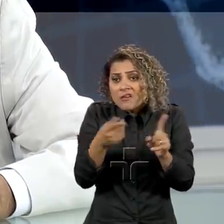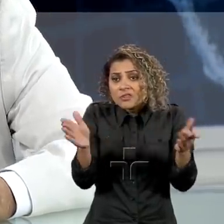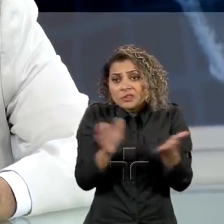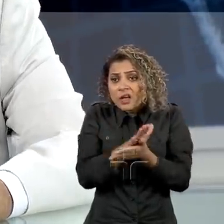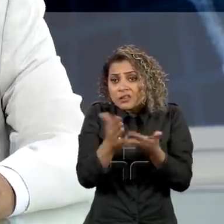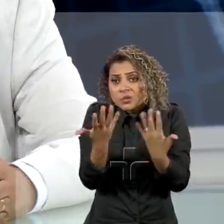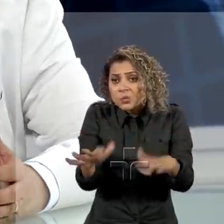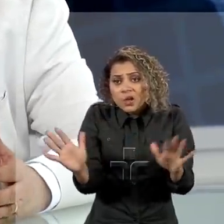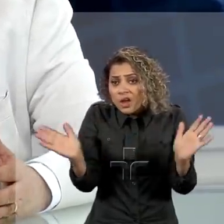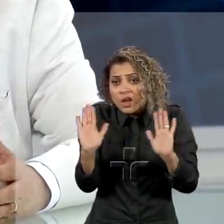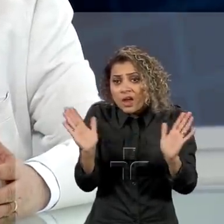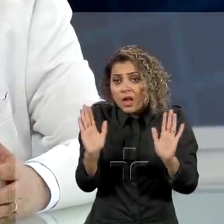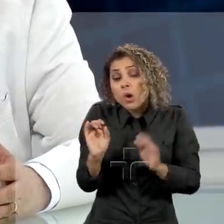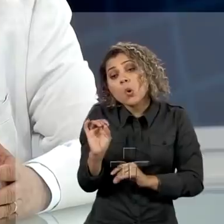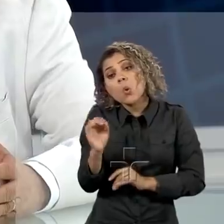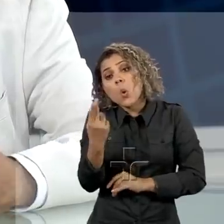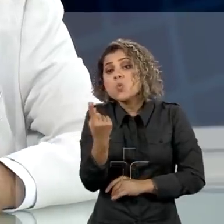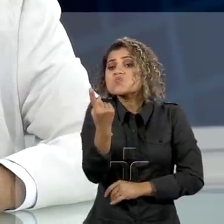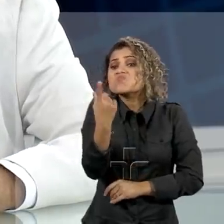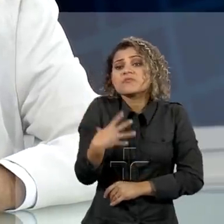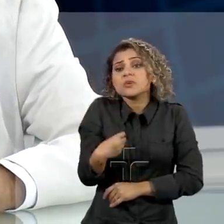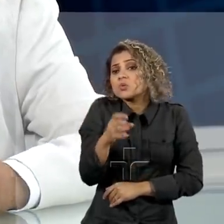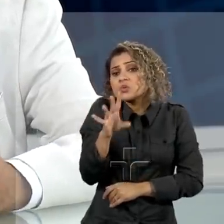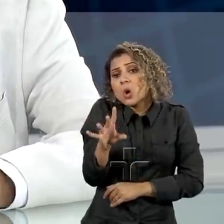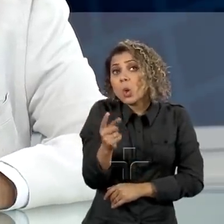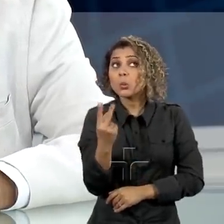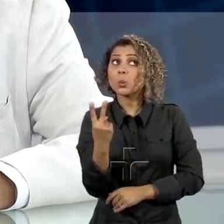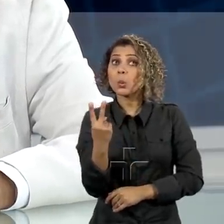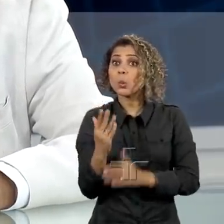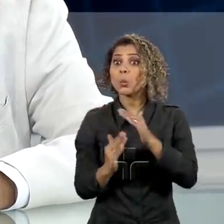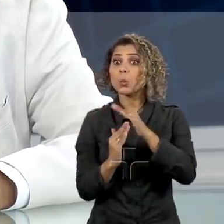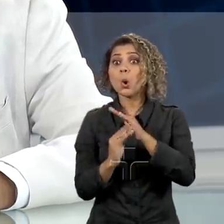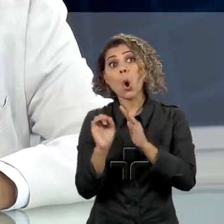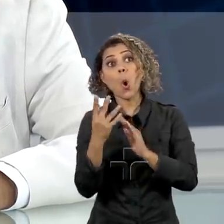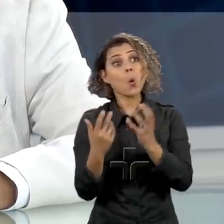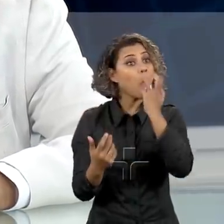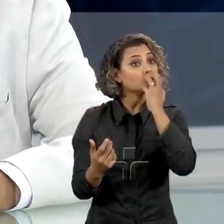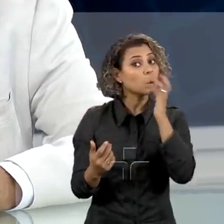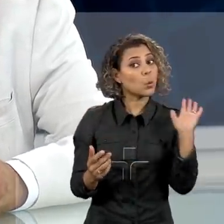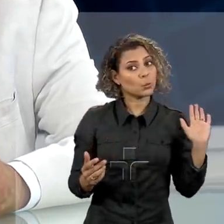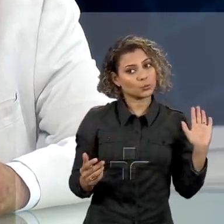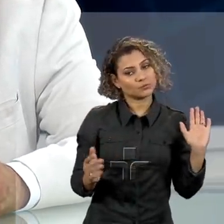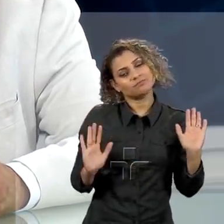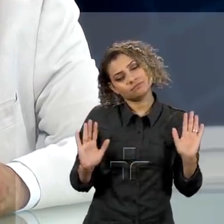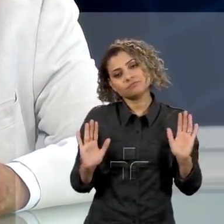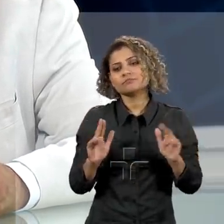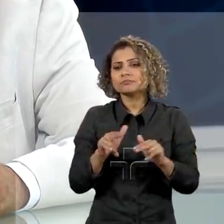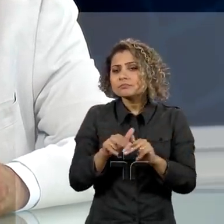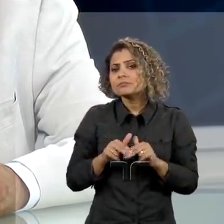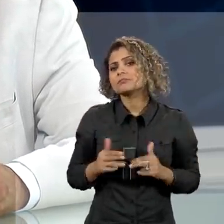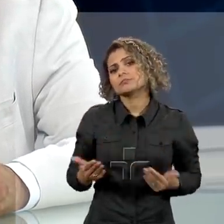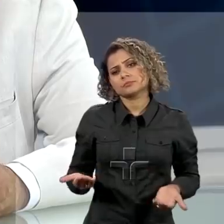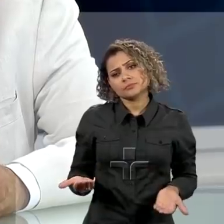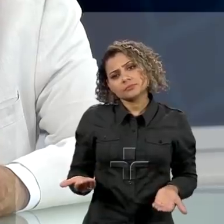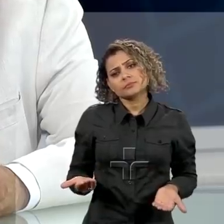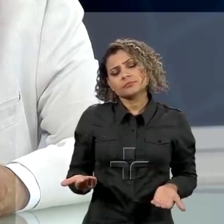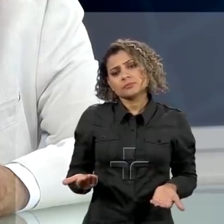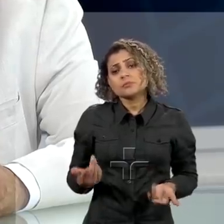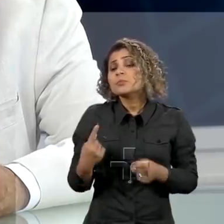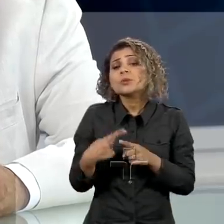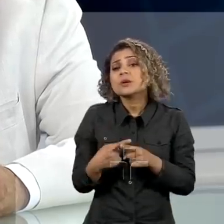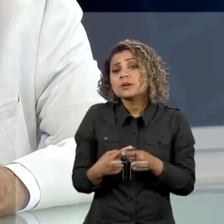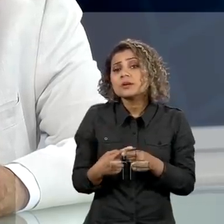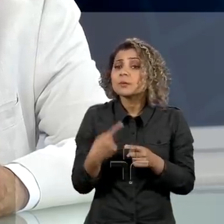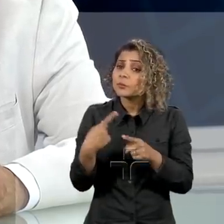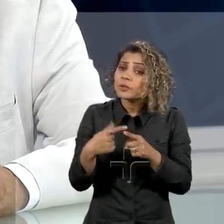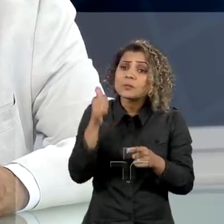filhos, ou querem ter um só, ou no máximo 2, um e um cachorro, certo? Então, assim, por quê? Porque elas